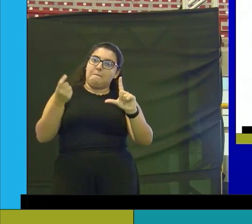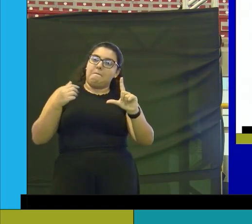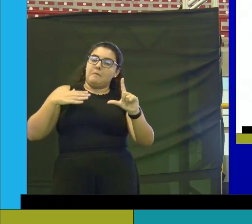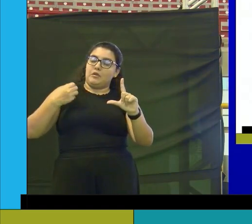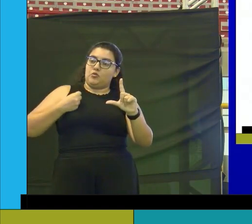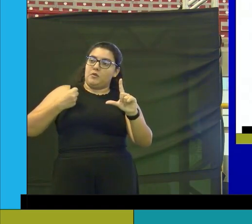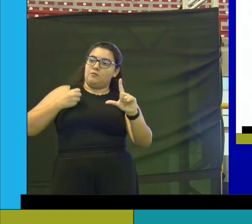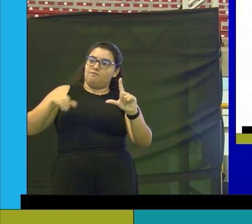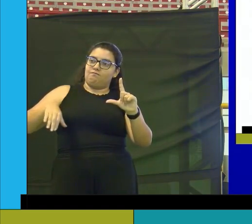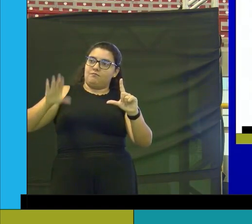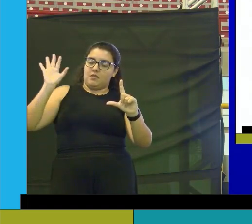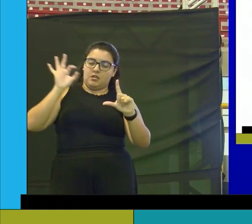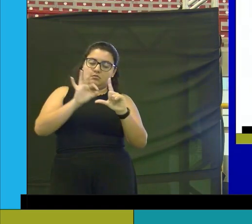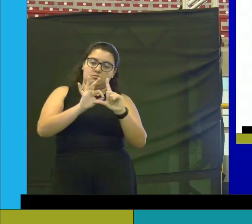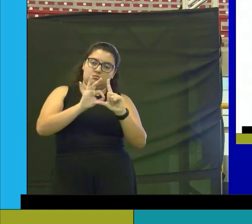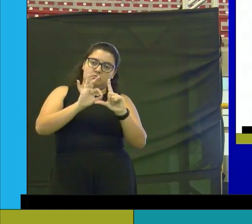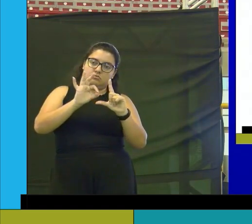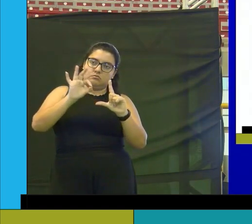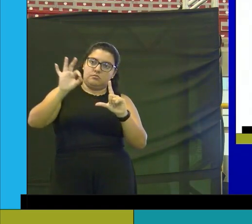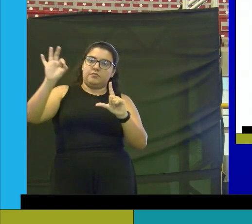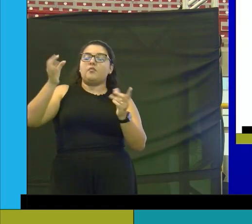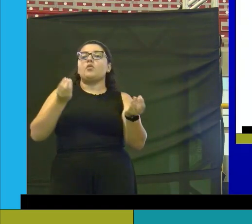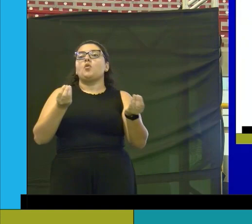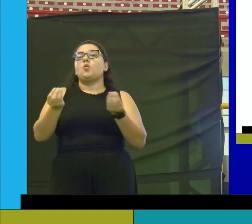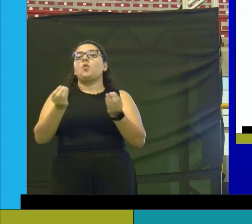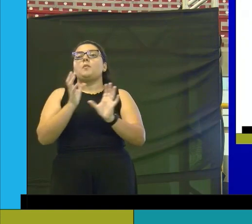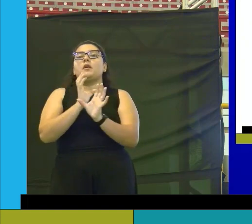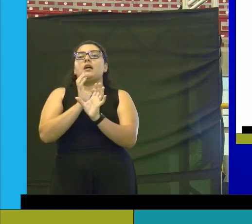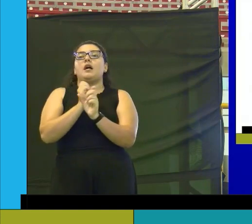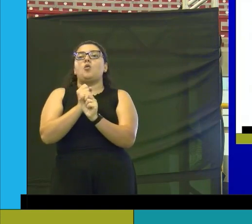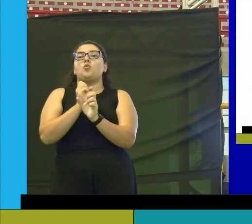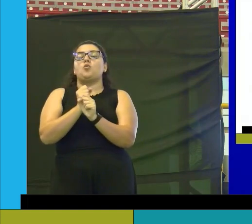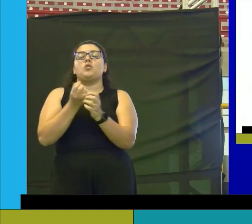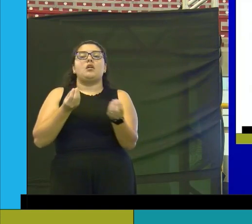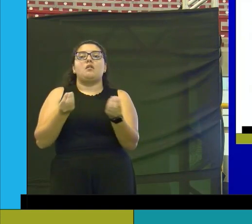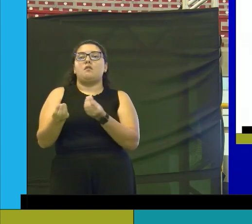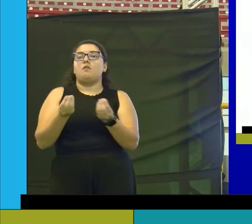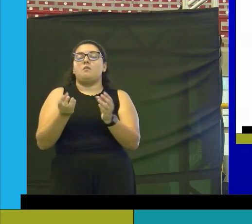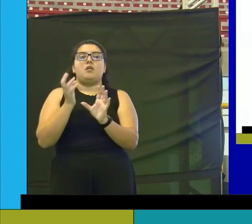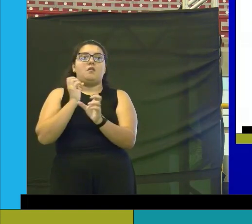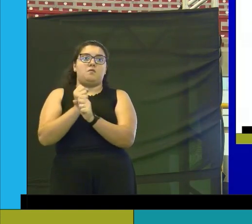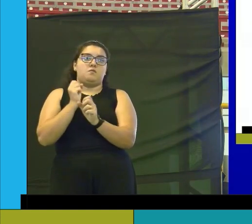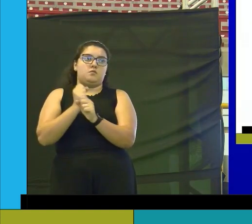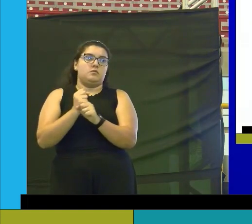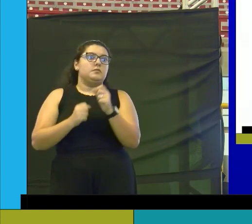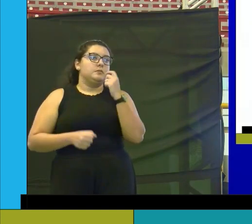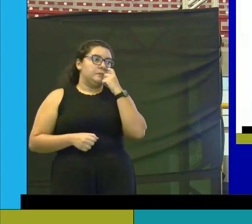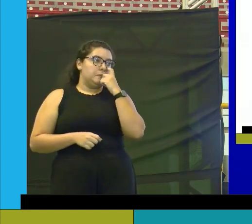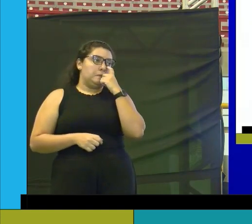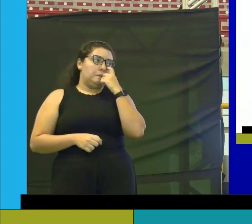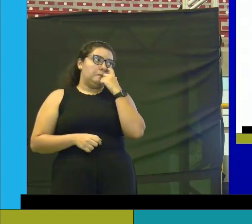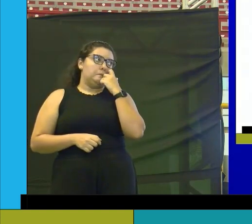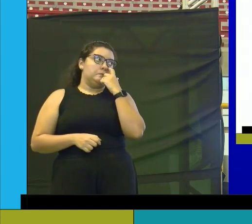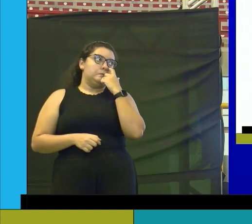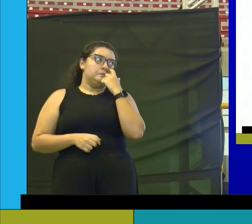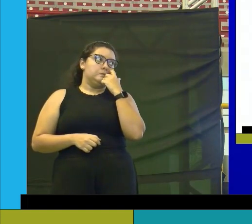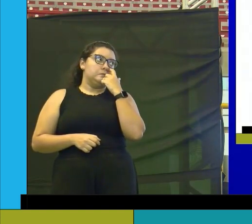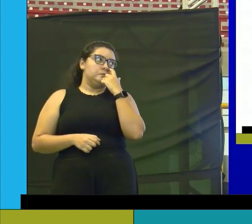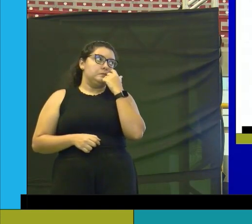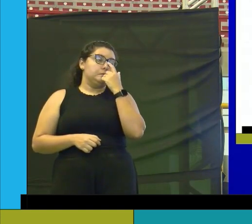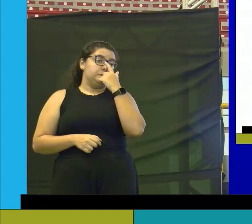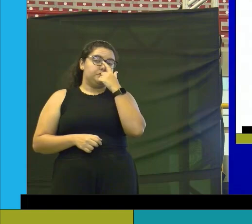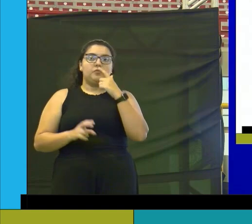coeficiente. Consequentemente, como é que se calcula esse coeficiente? Como é que se calcula a inclinação? Através de